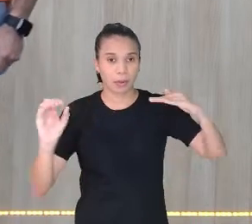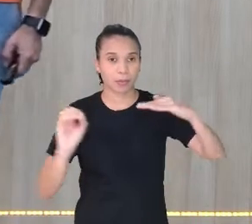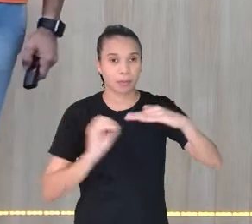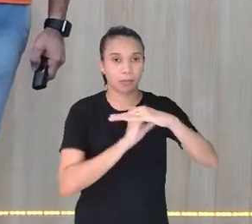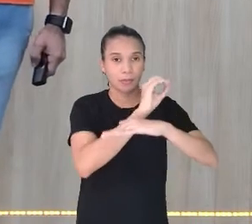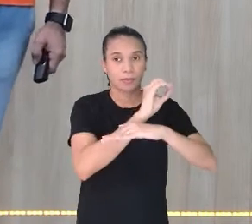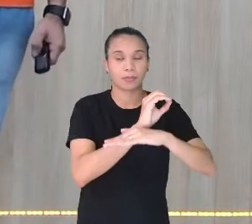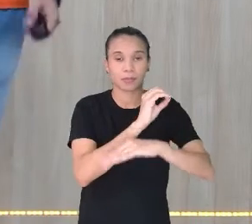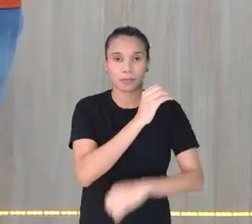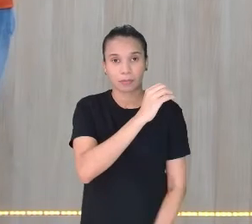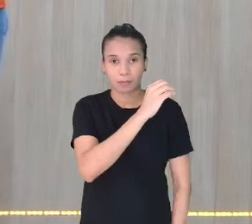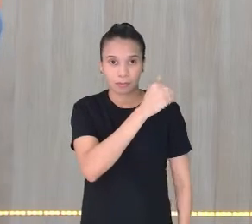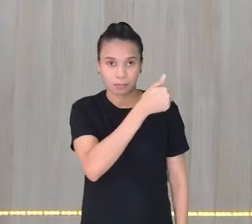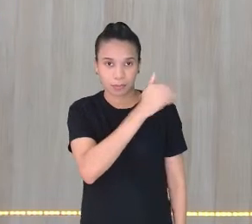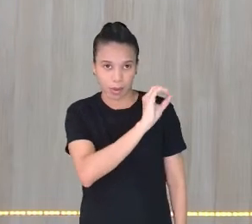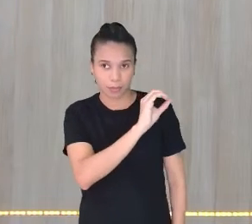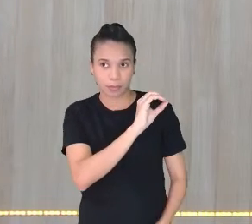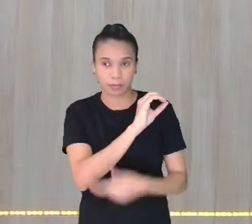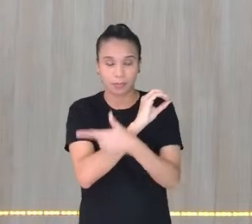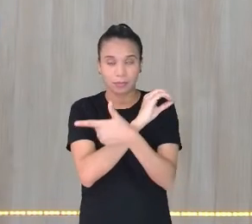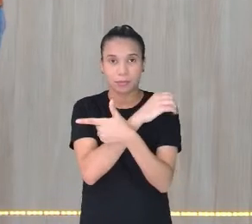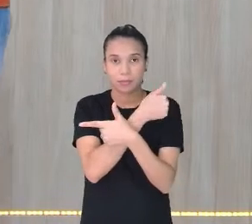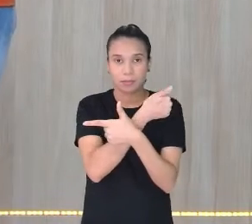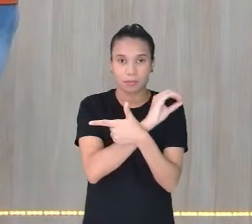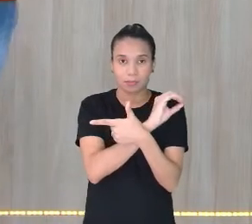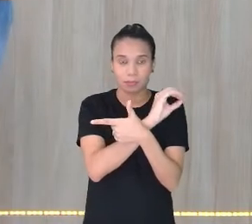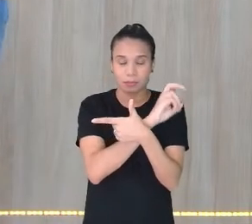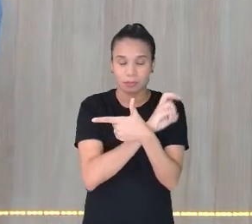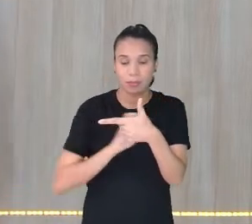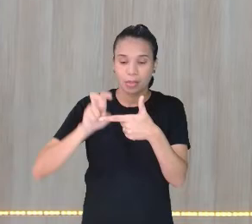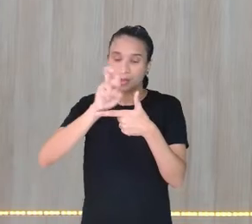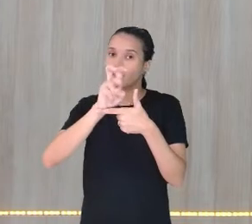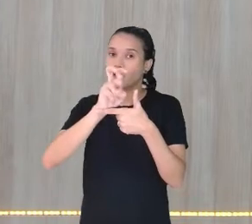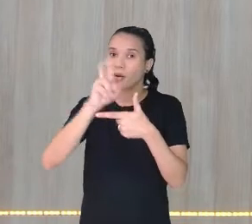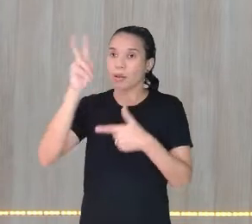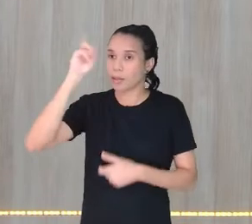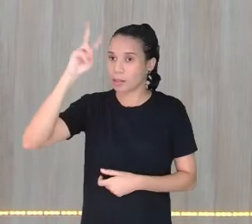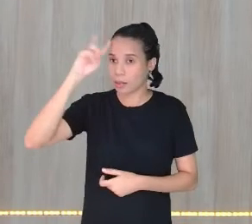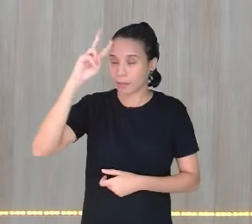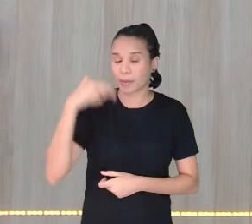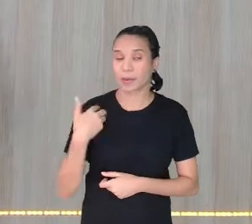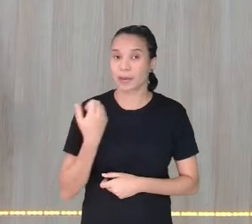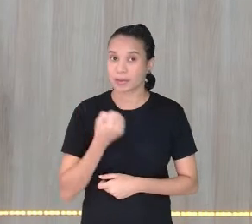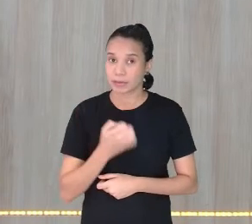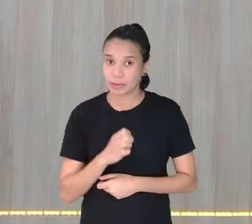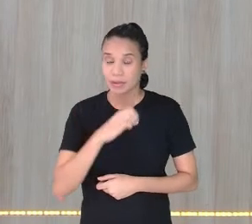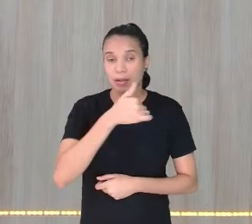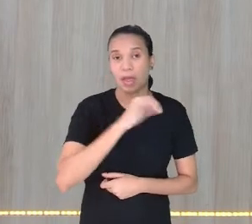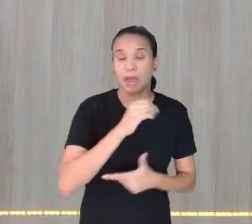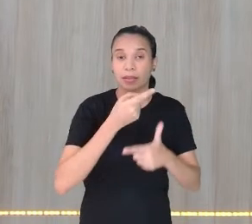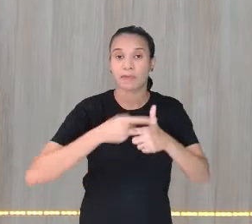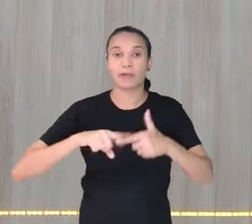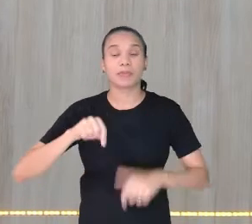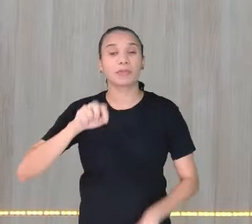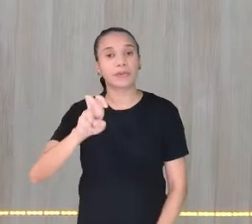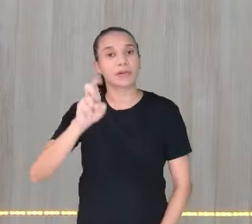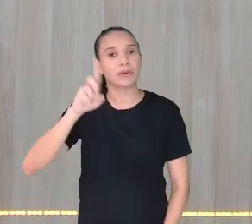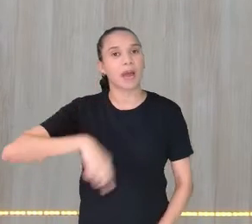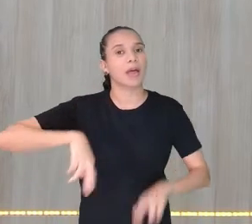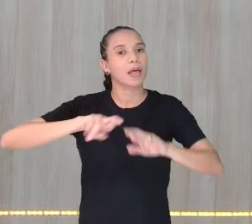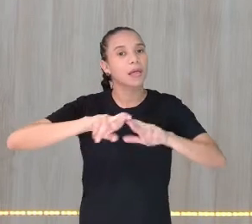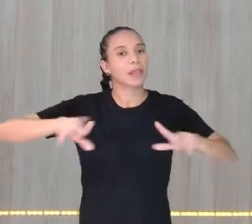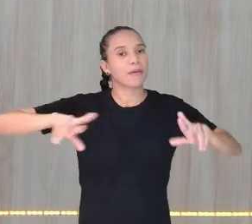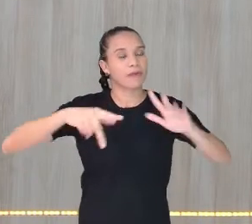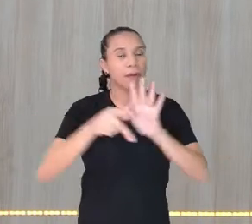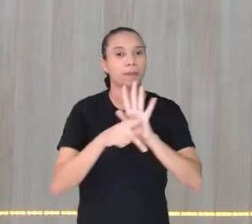do lado do 1, então o 1 se torna o número 10, mas lembre-se que 10 dividido por 5 é